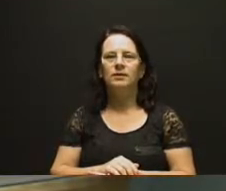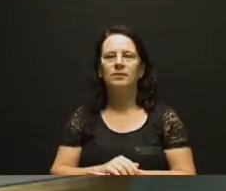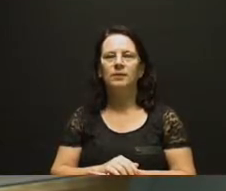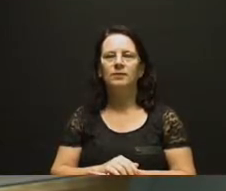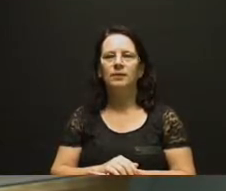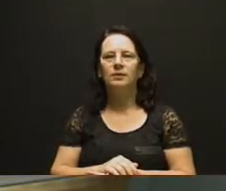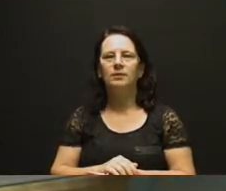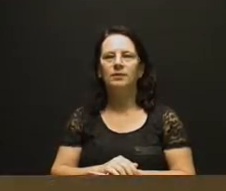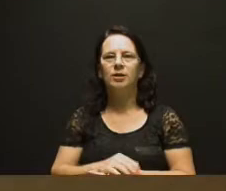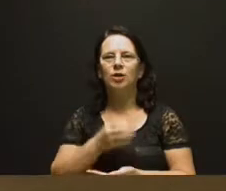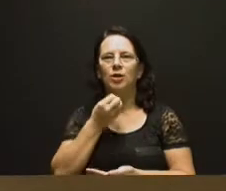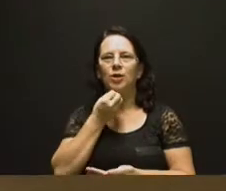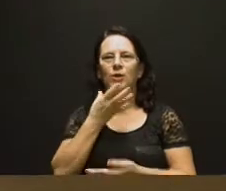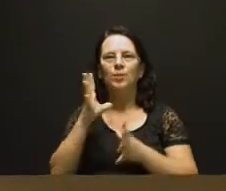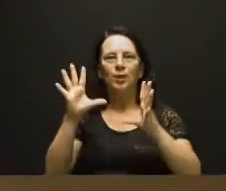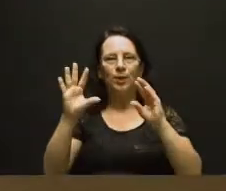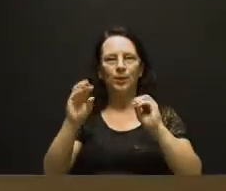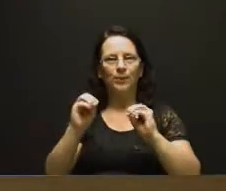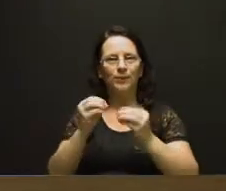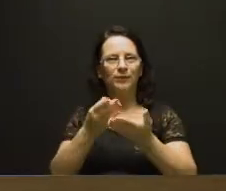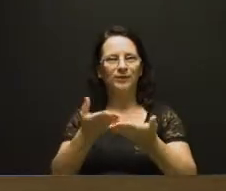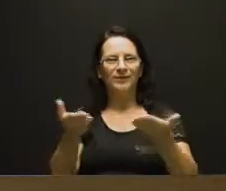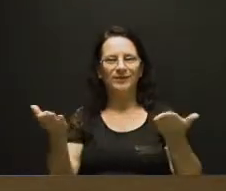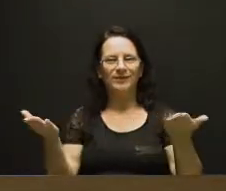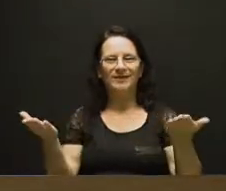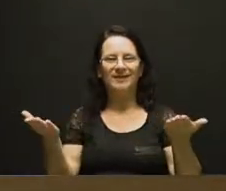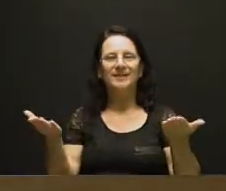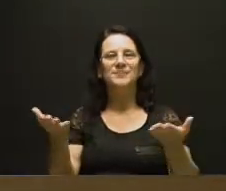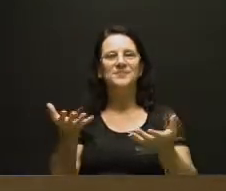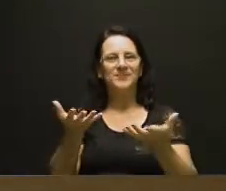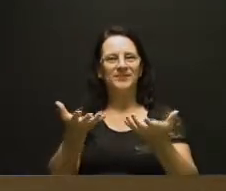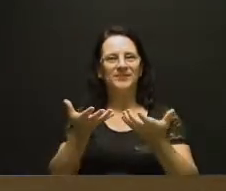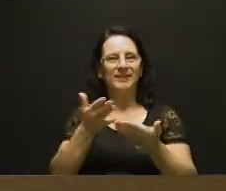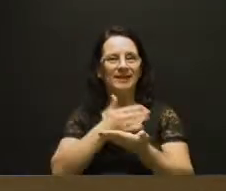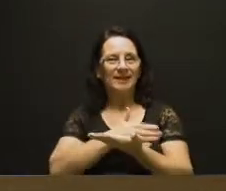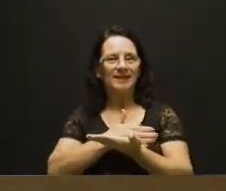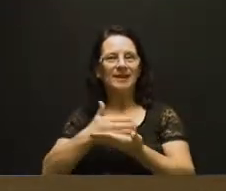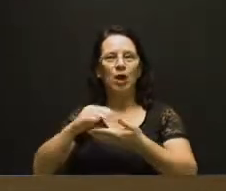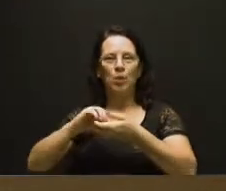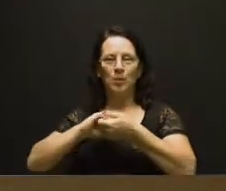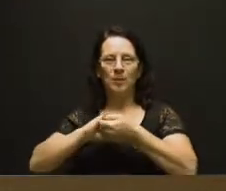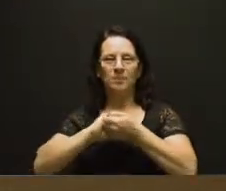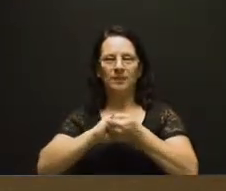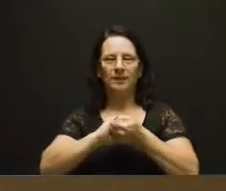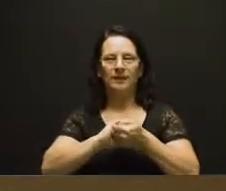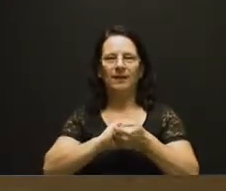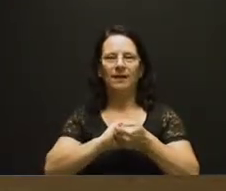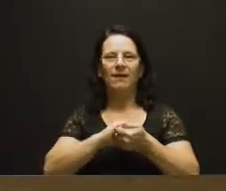boa noite a todos queria inicialmente cumprimentar o vereador-presidente